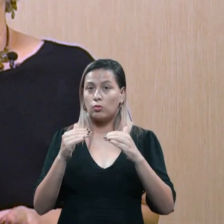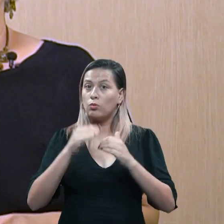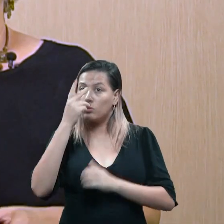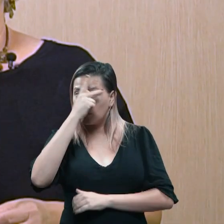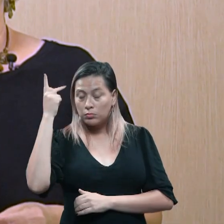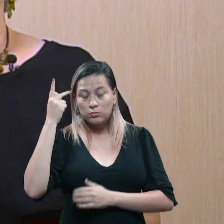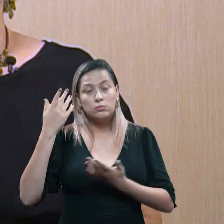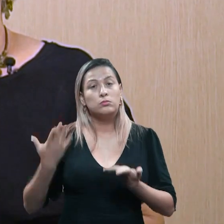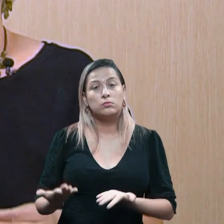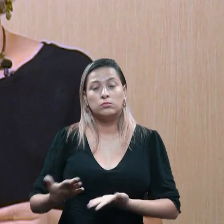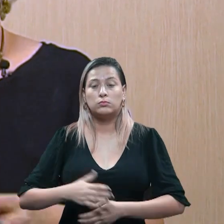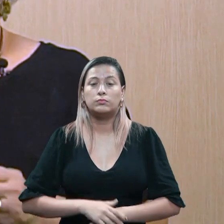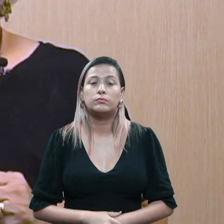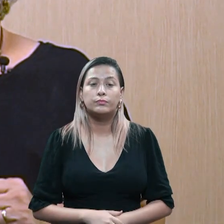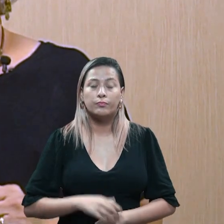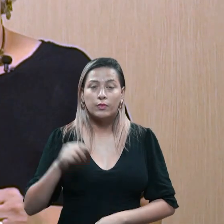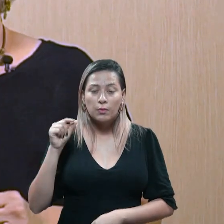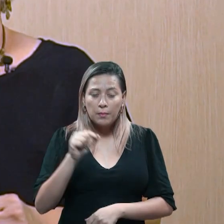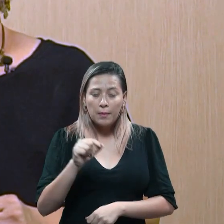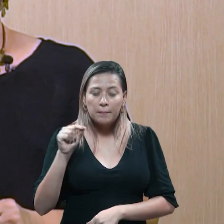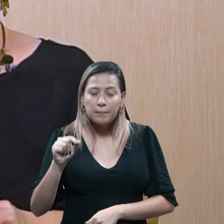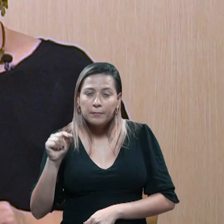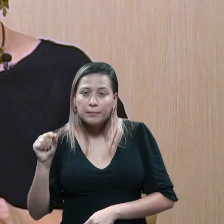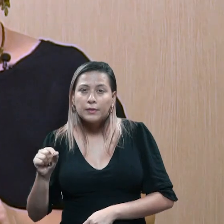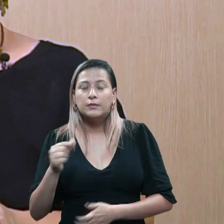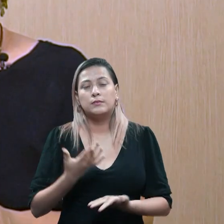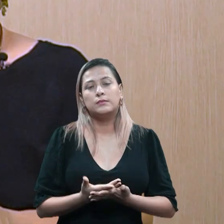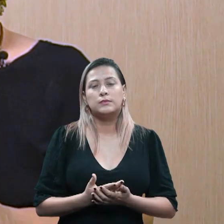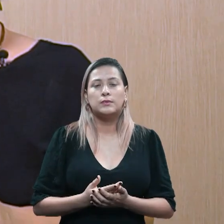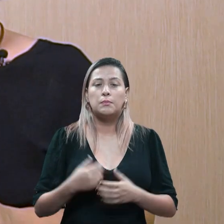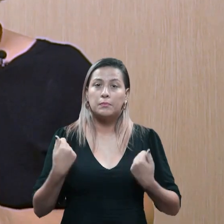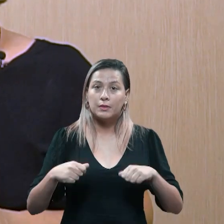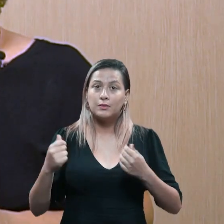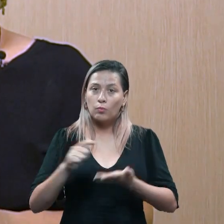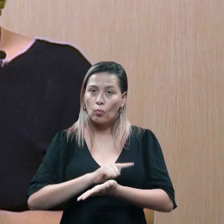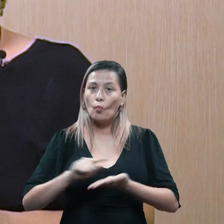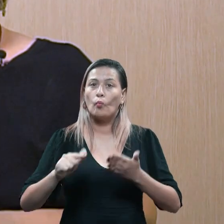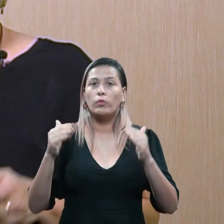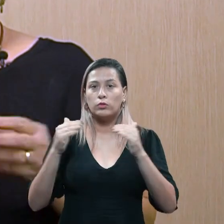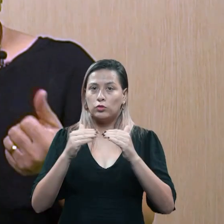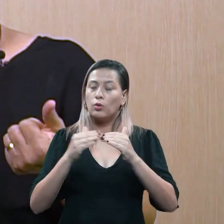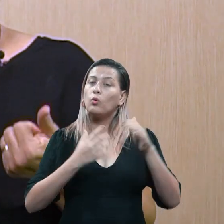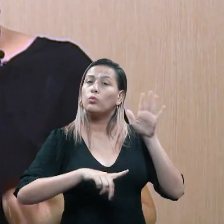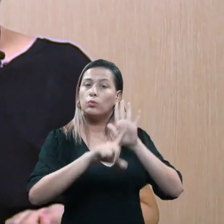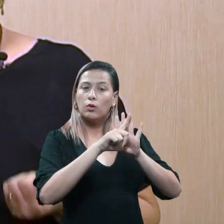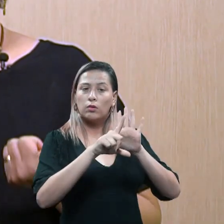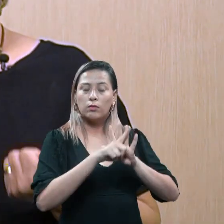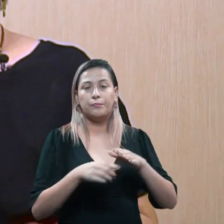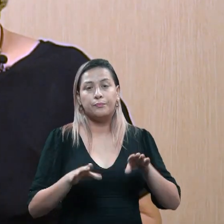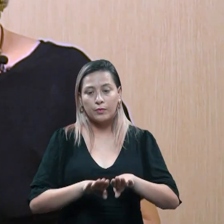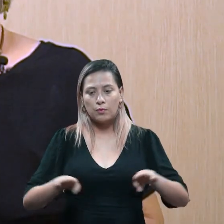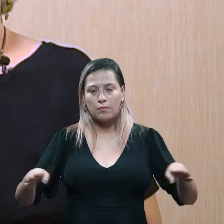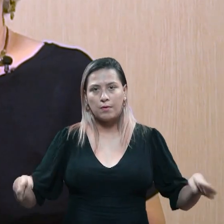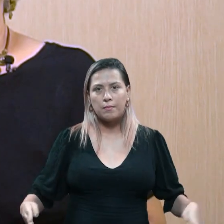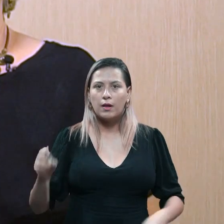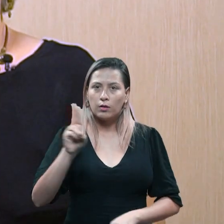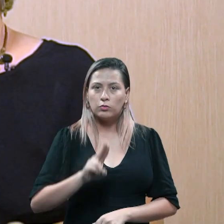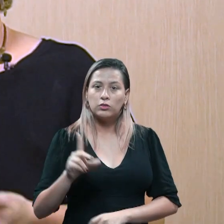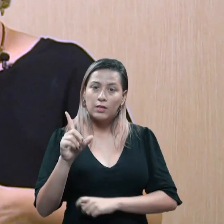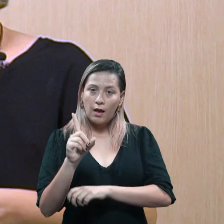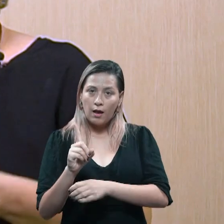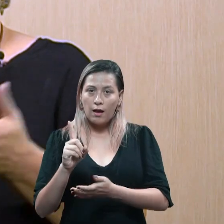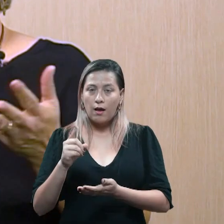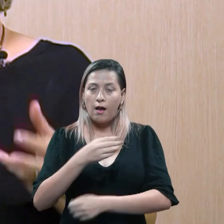pinça deve ser higienizada de acordo com a legislação vigente. A maca deve ser higienizada com álcool a